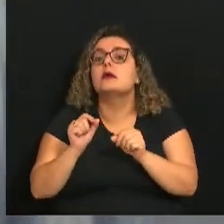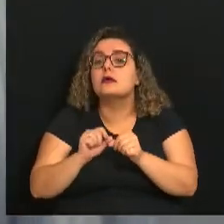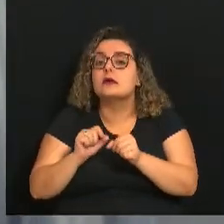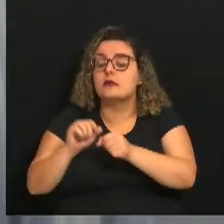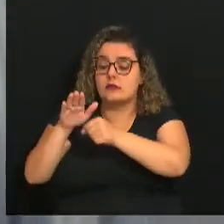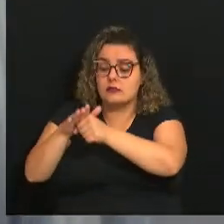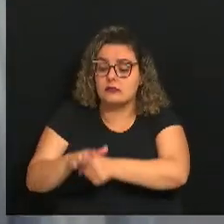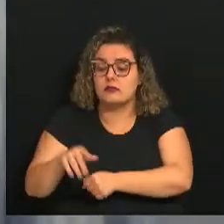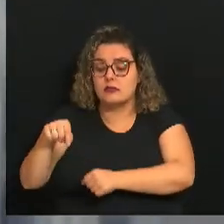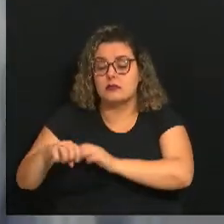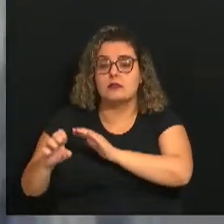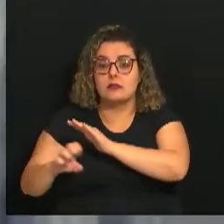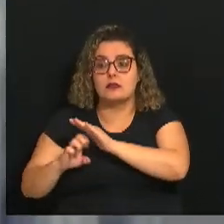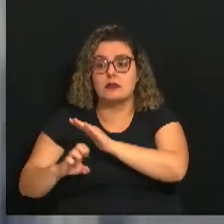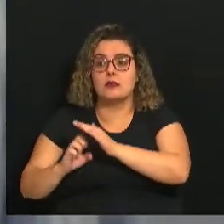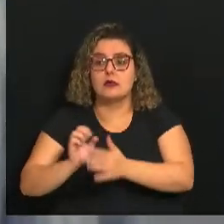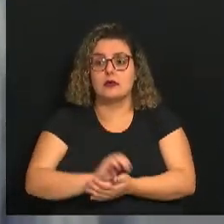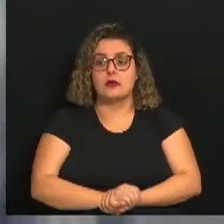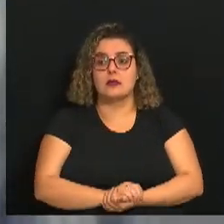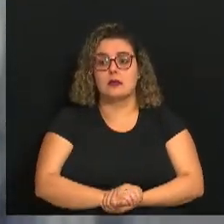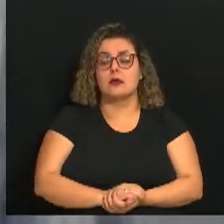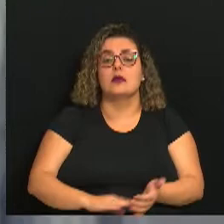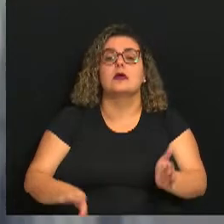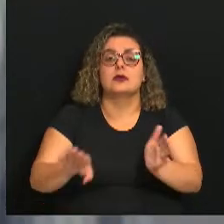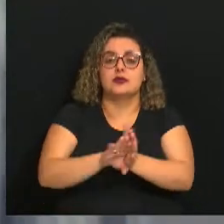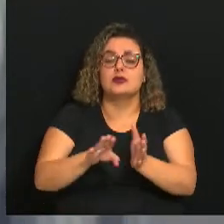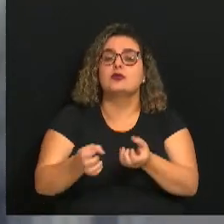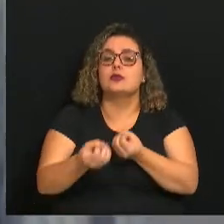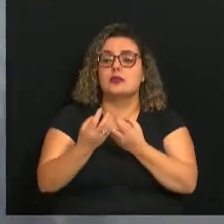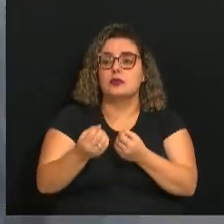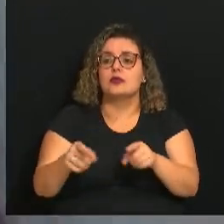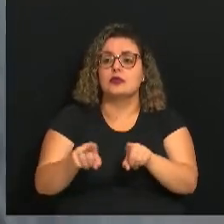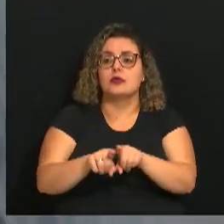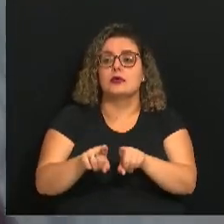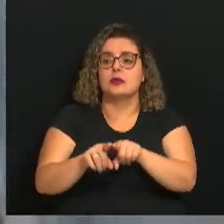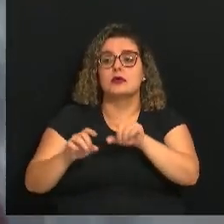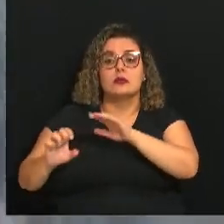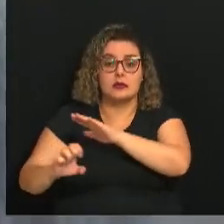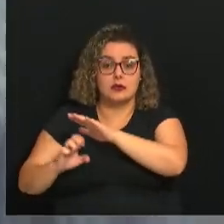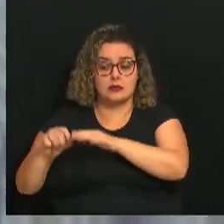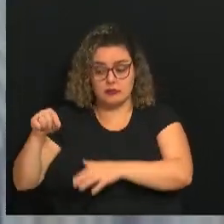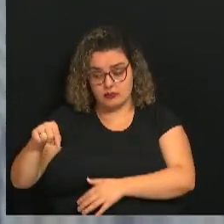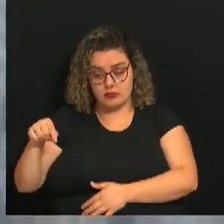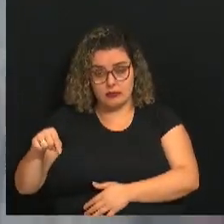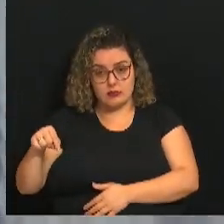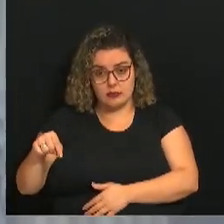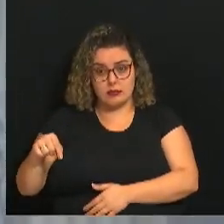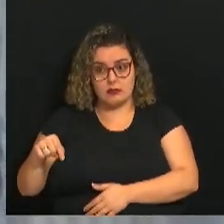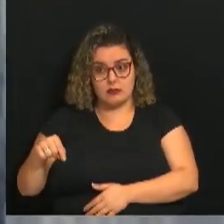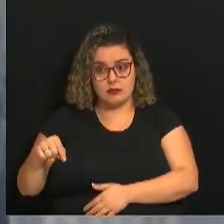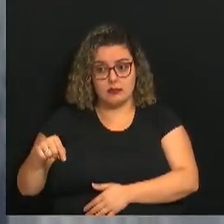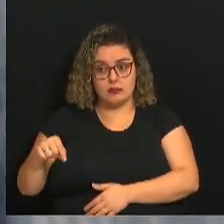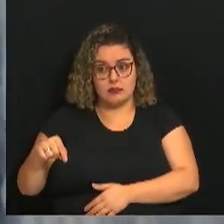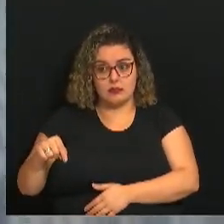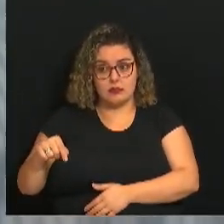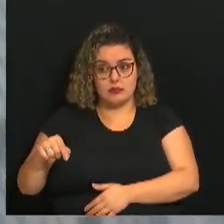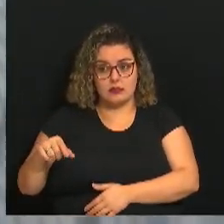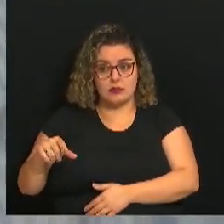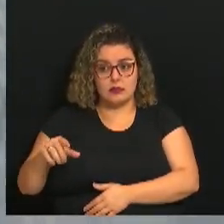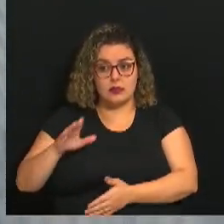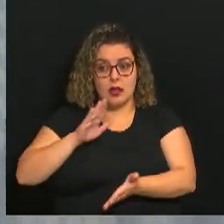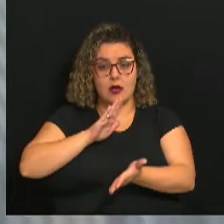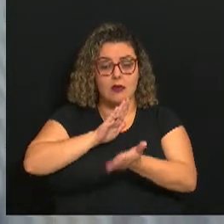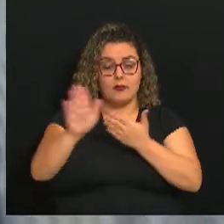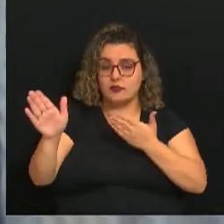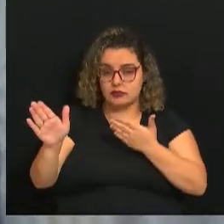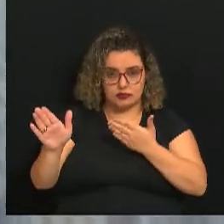e chegou uma informação para nós de que essa empresa estaria de saída da cidade, que ela não